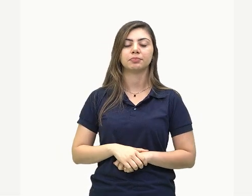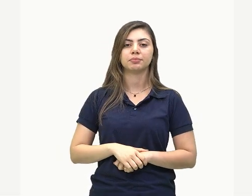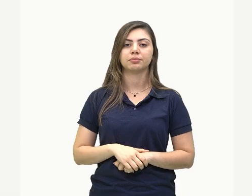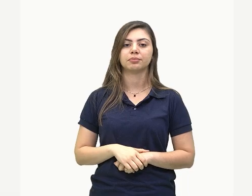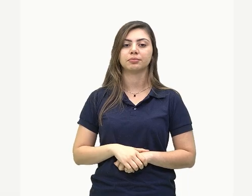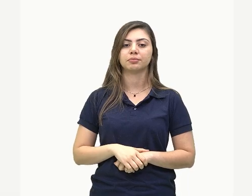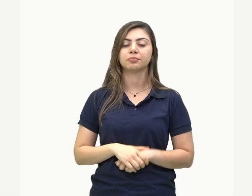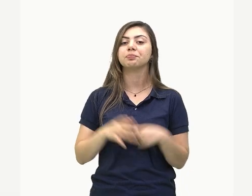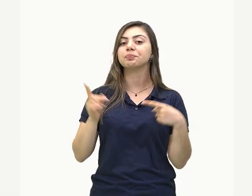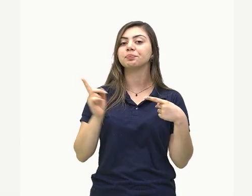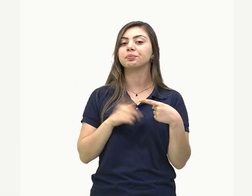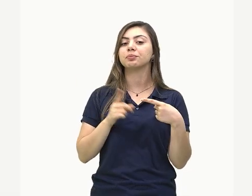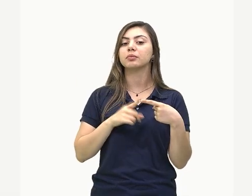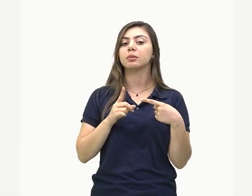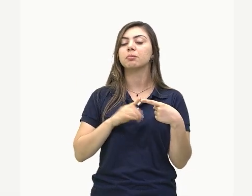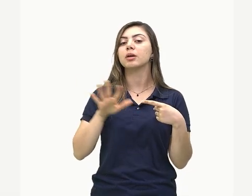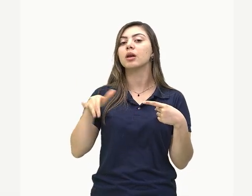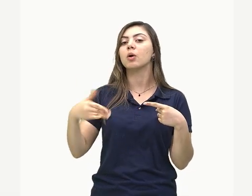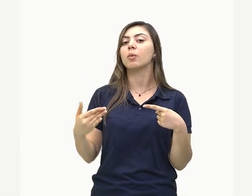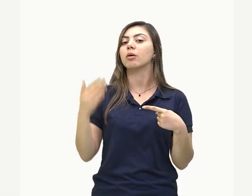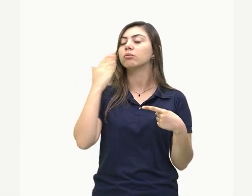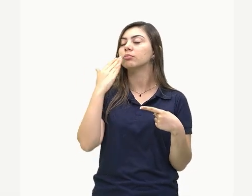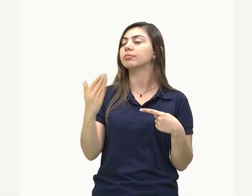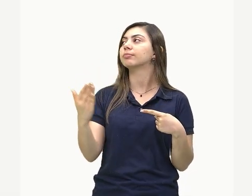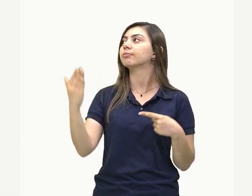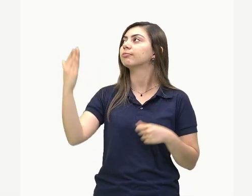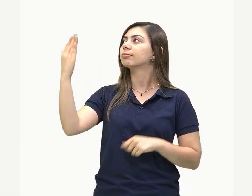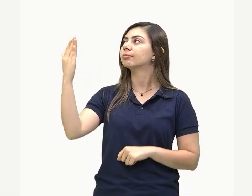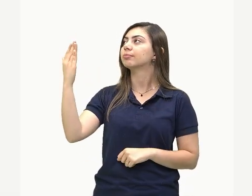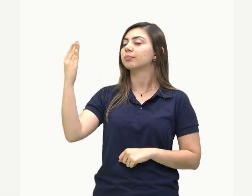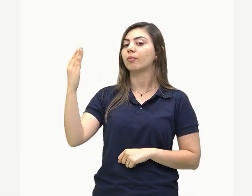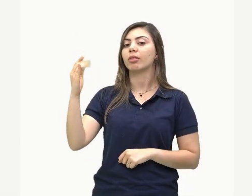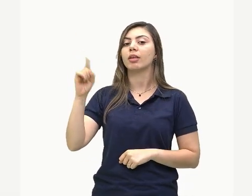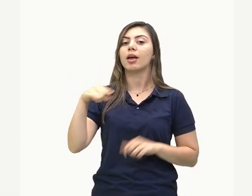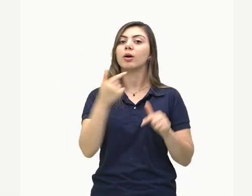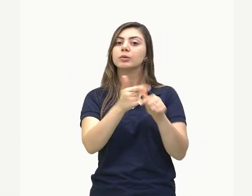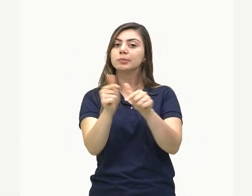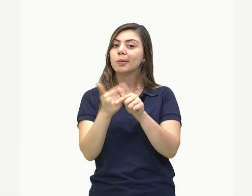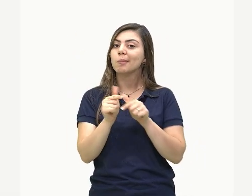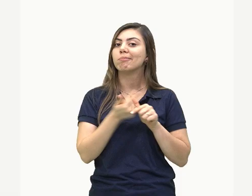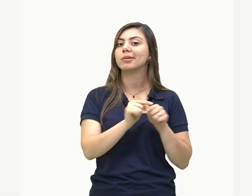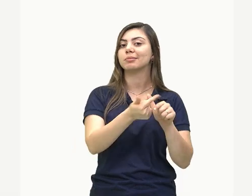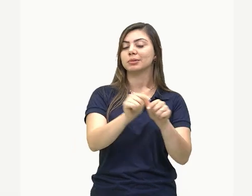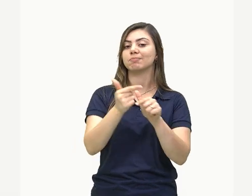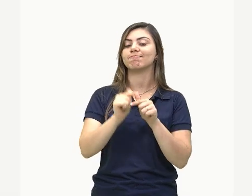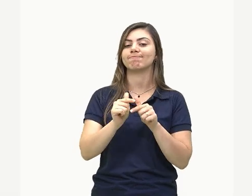A primeira temática que seria dos conflitos, né?